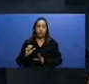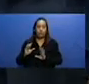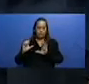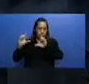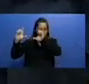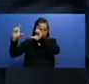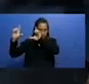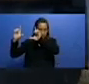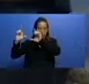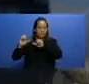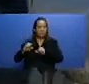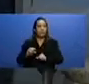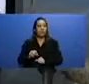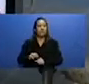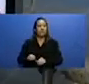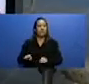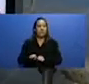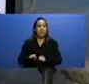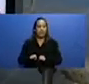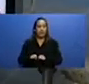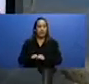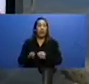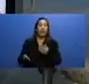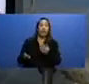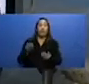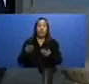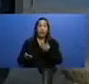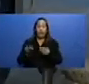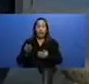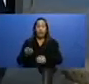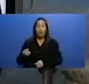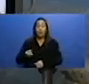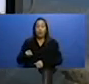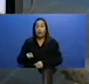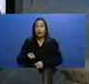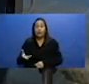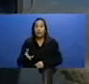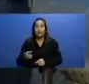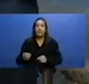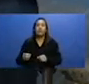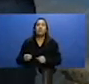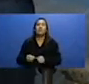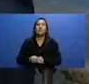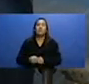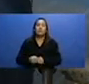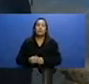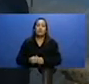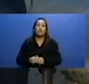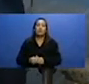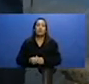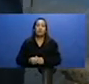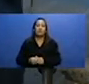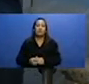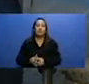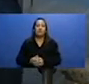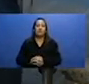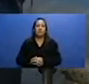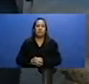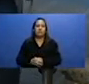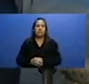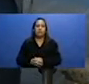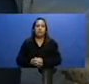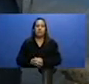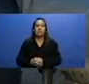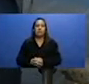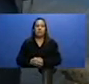gráfico, é pouco. Mas também depende do lançamento do dado, quer dizer, depende da sua sorte, né? De